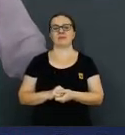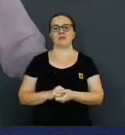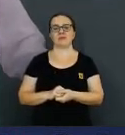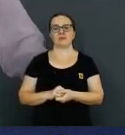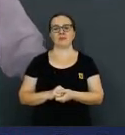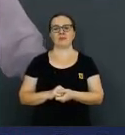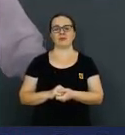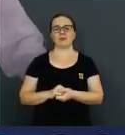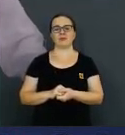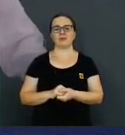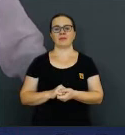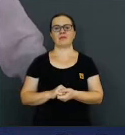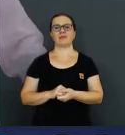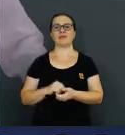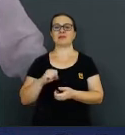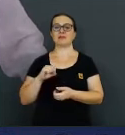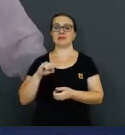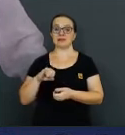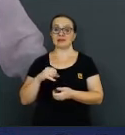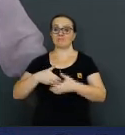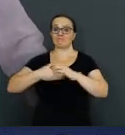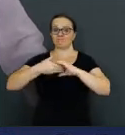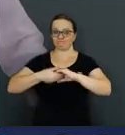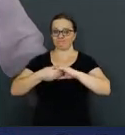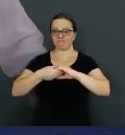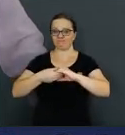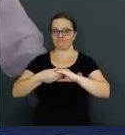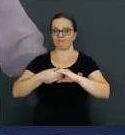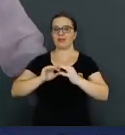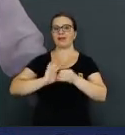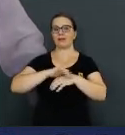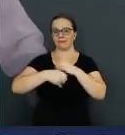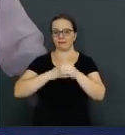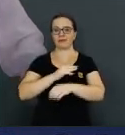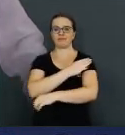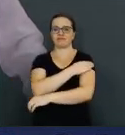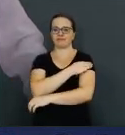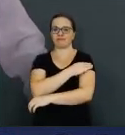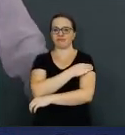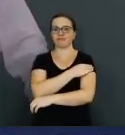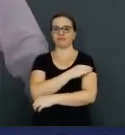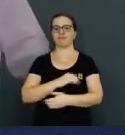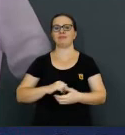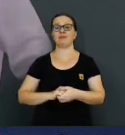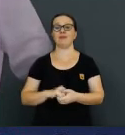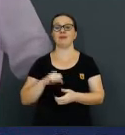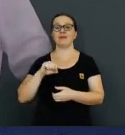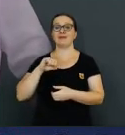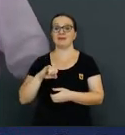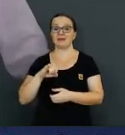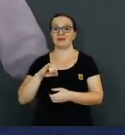depois lave as mãos. E quando você tossir ou espirrar, não, por favor, não faça na